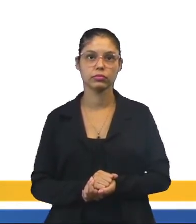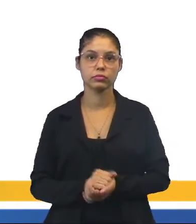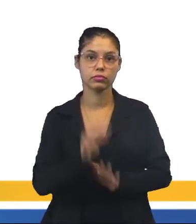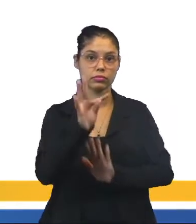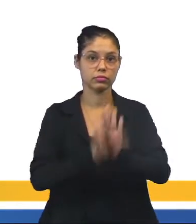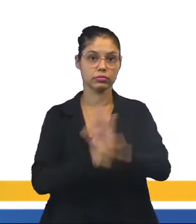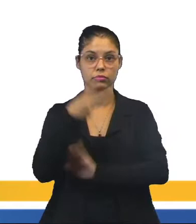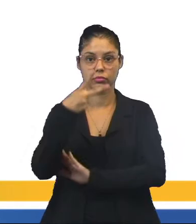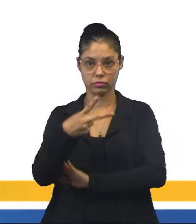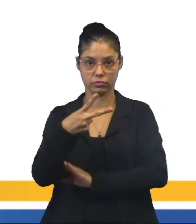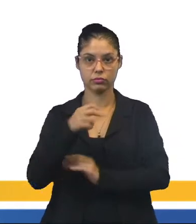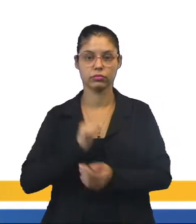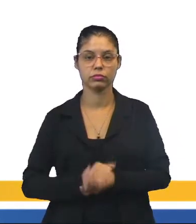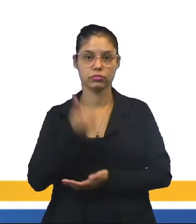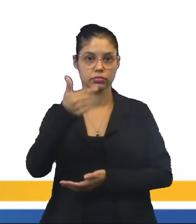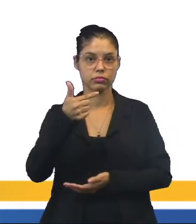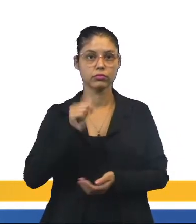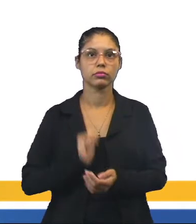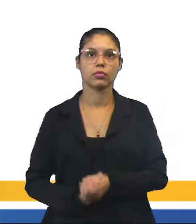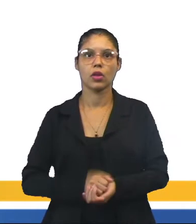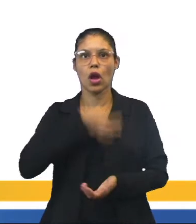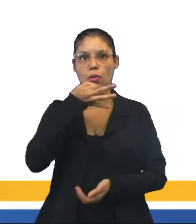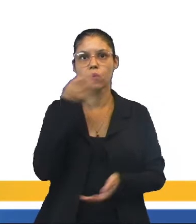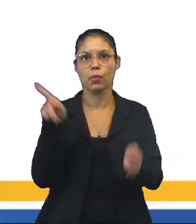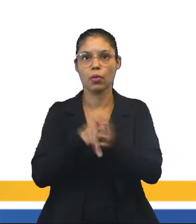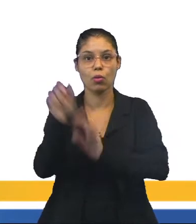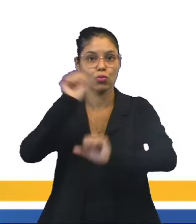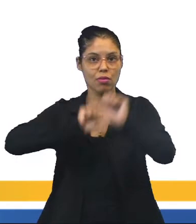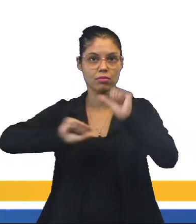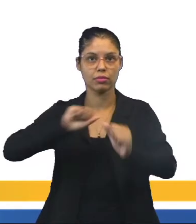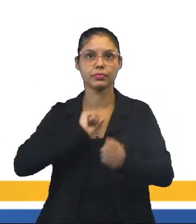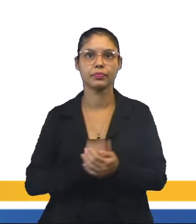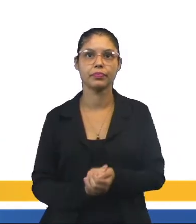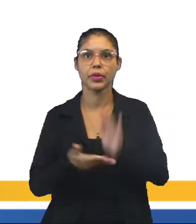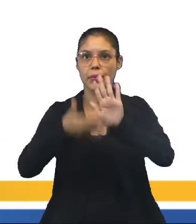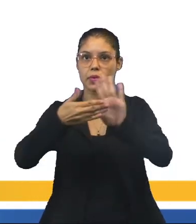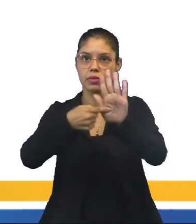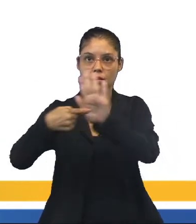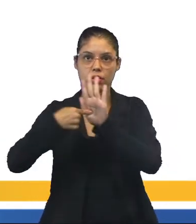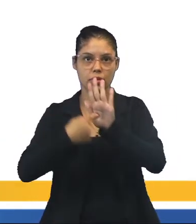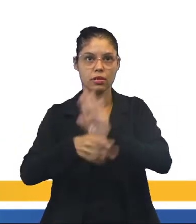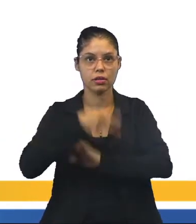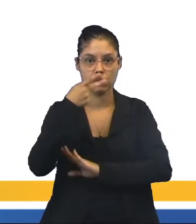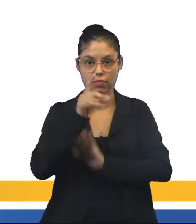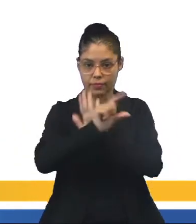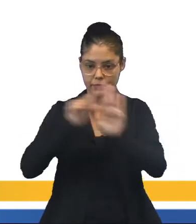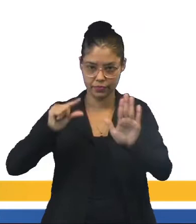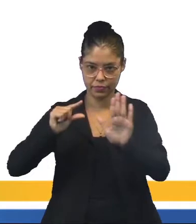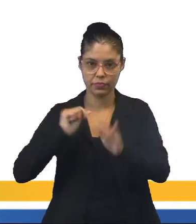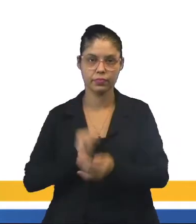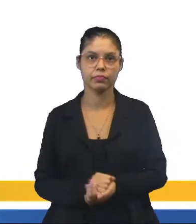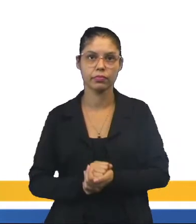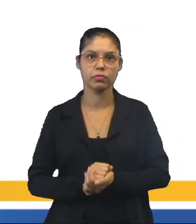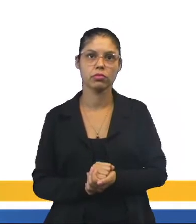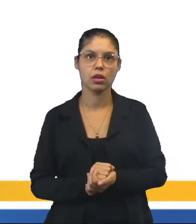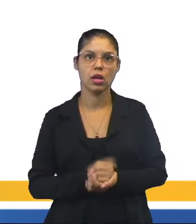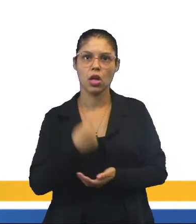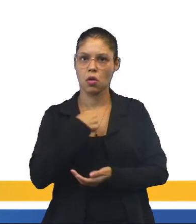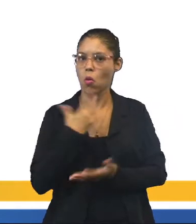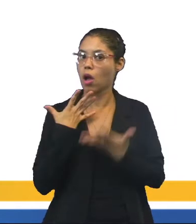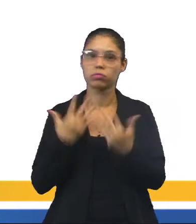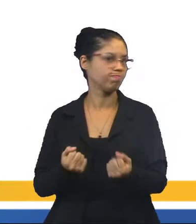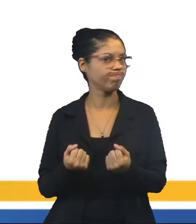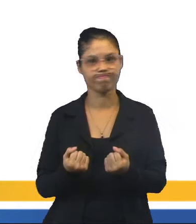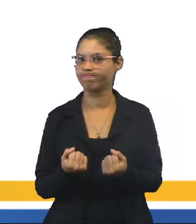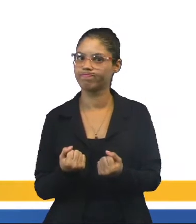E no texto 2, a autora expressa uma opinião contrária. Comprovamos essa afirmação no seguinte trecho. Sou contra, pois